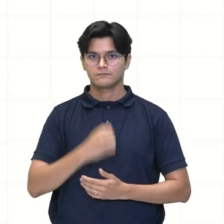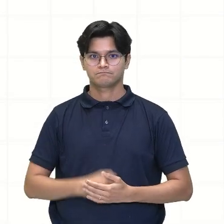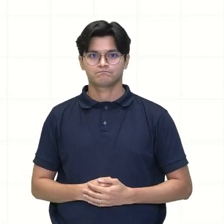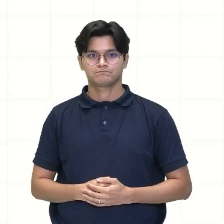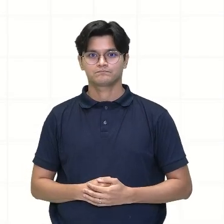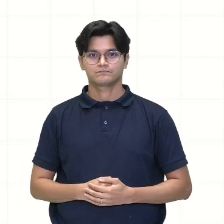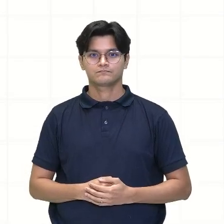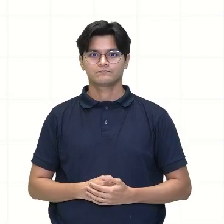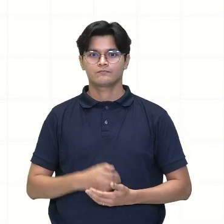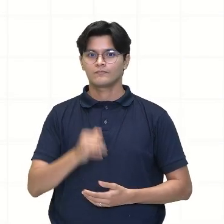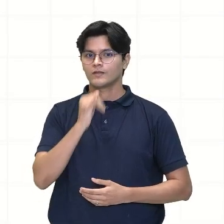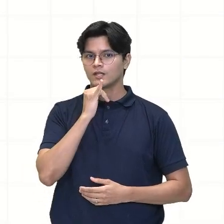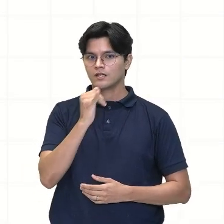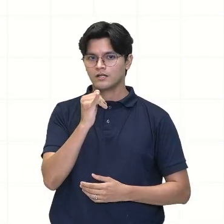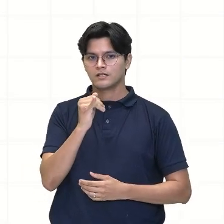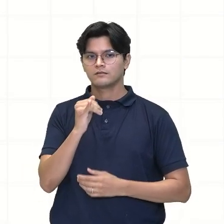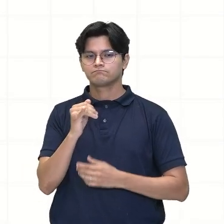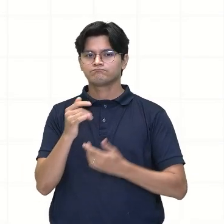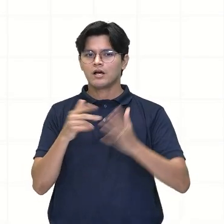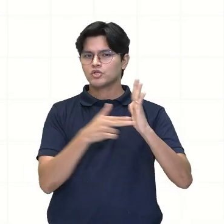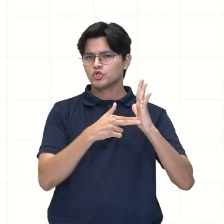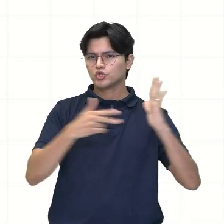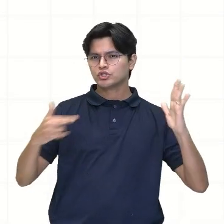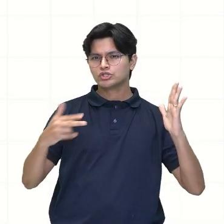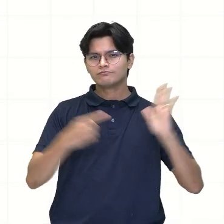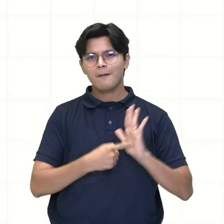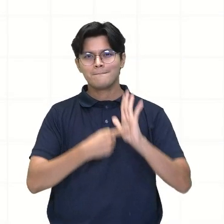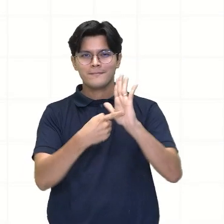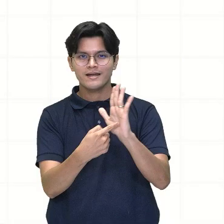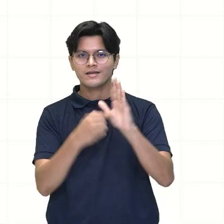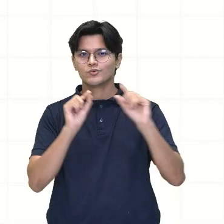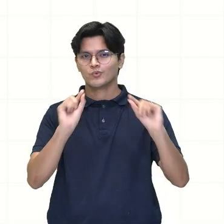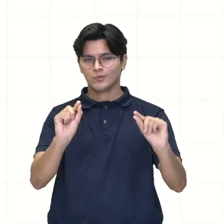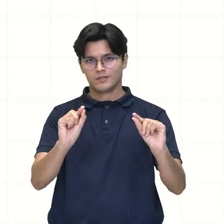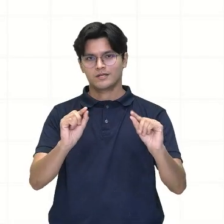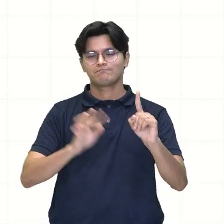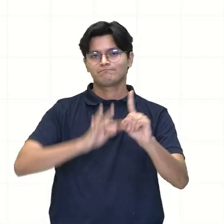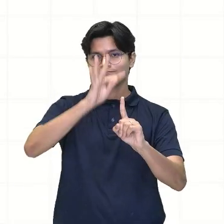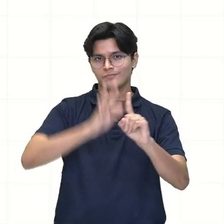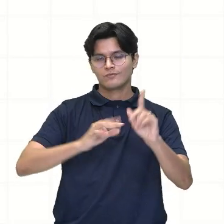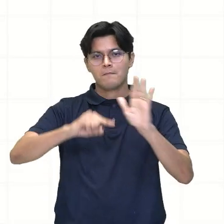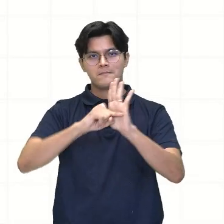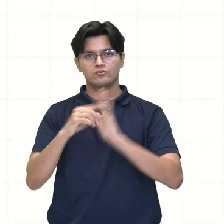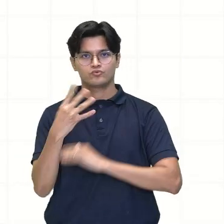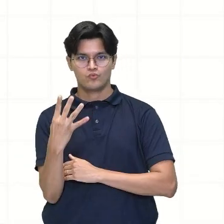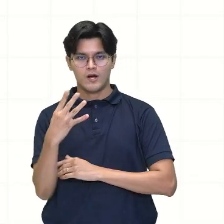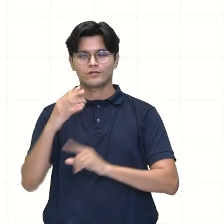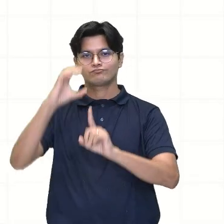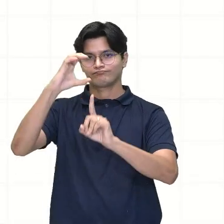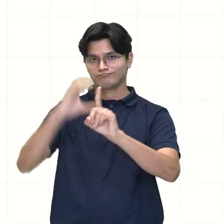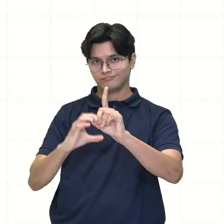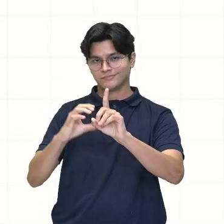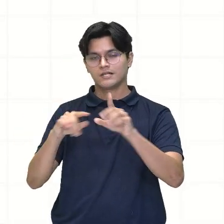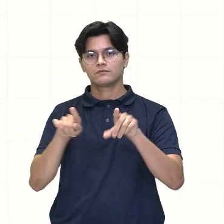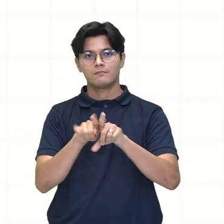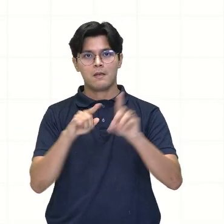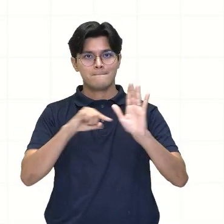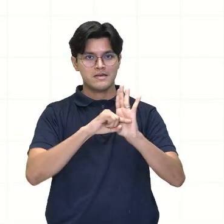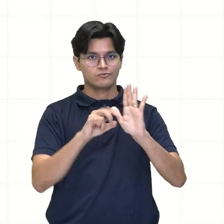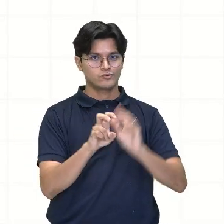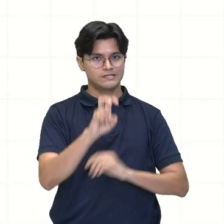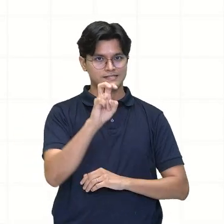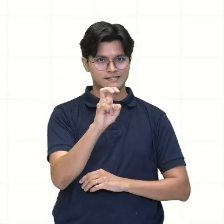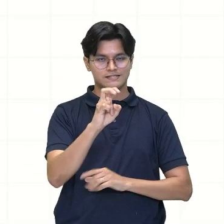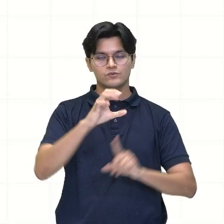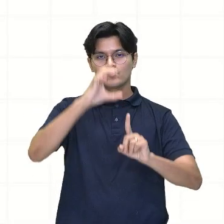notícias aparecem as temperaturas como menos 4 graus Celsius, menos 5 graus Celsius